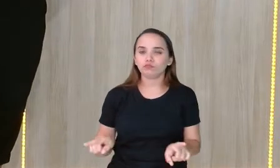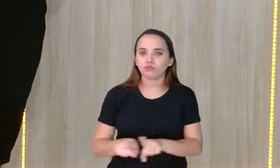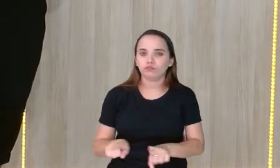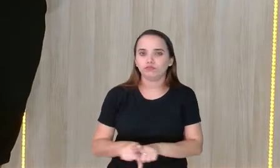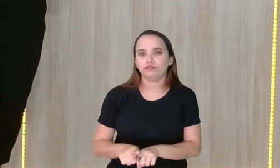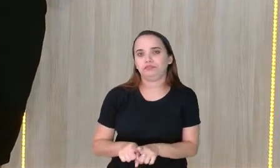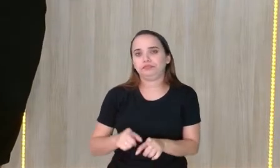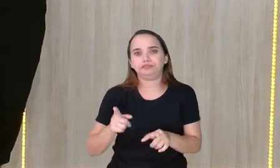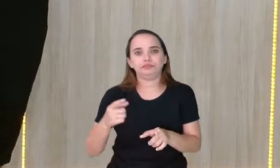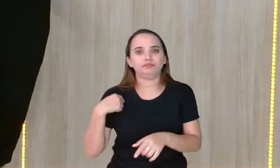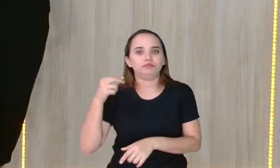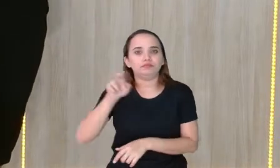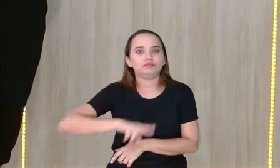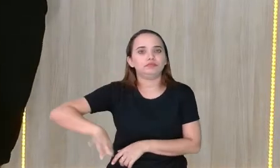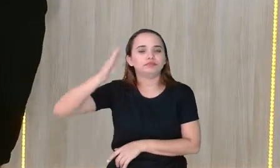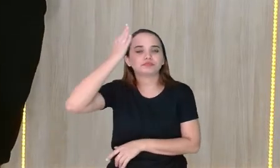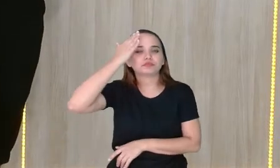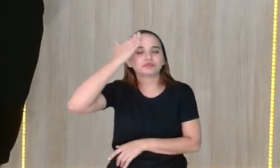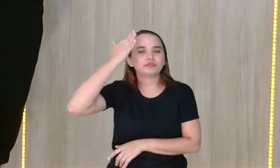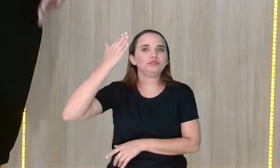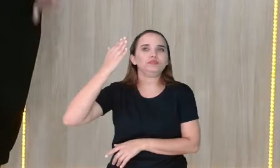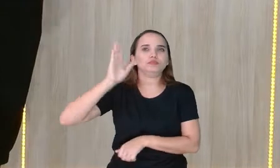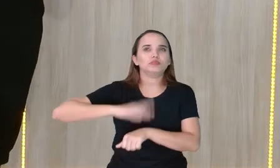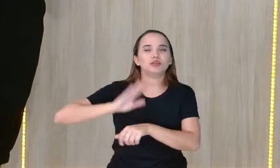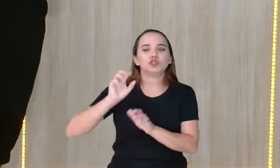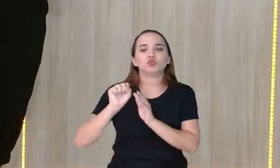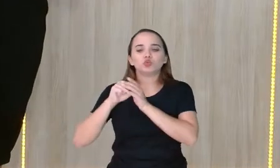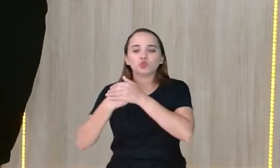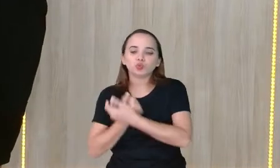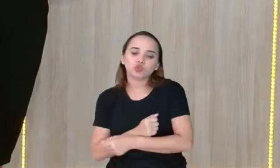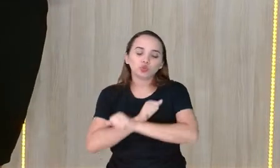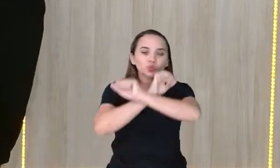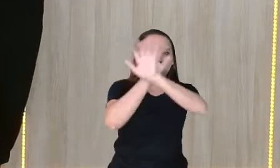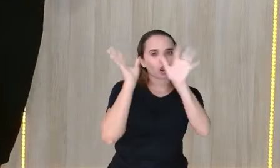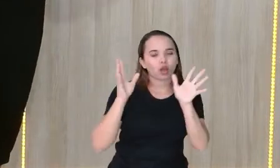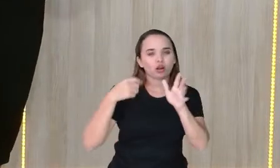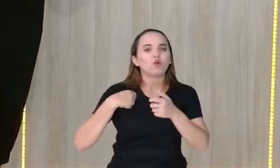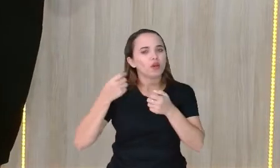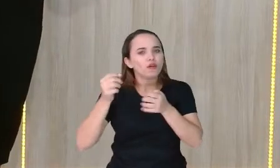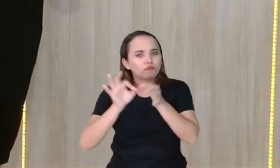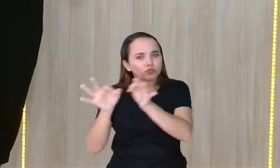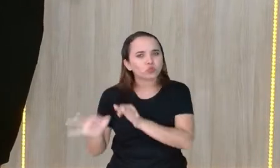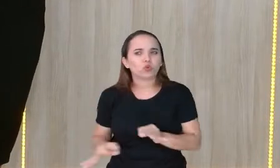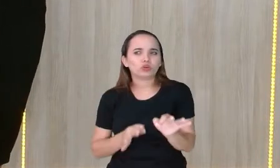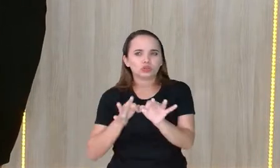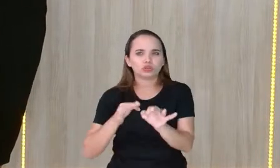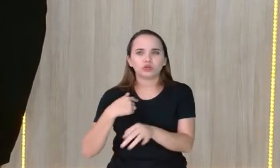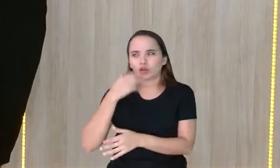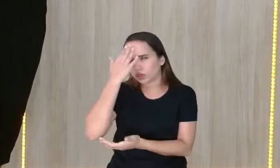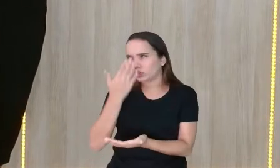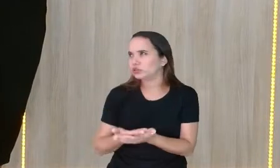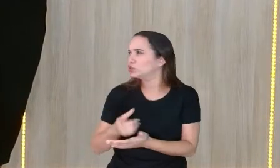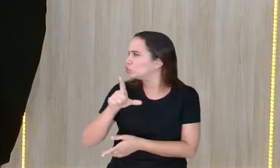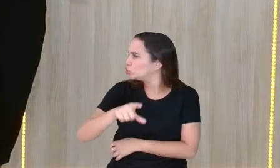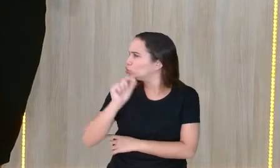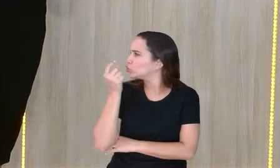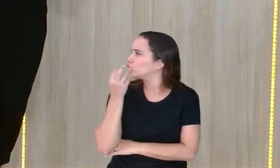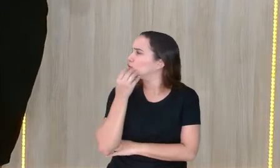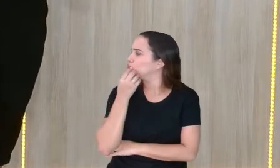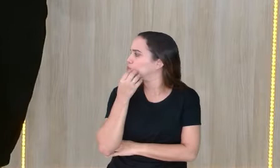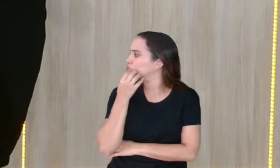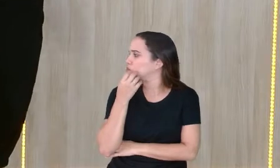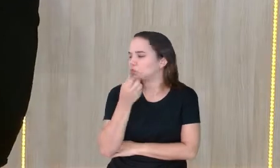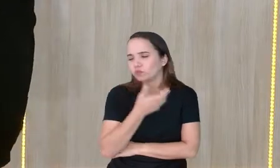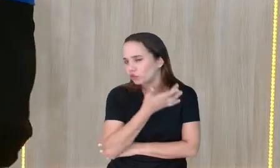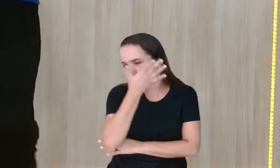trabalhar demais o implícito e o explícito. Então, vamos acompanhar aqui. Eu fiz uma seleção. Acho que eu escolhi, não lembro quantos,